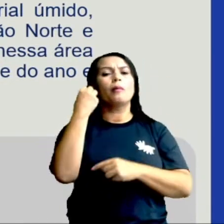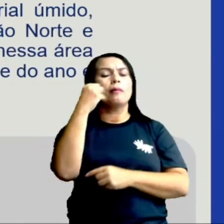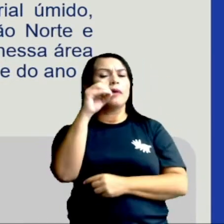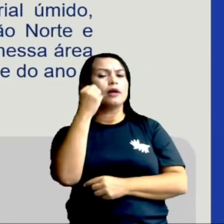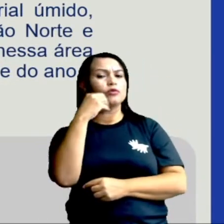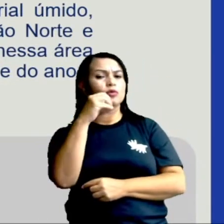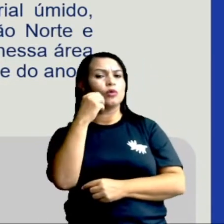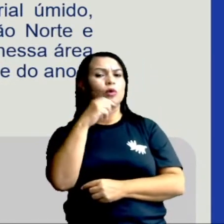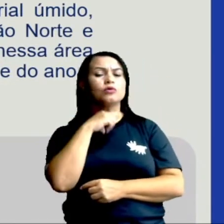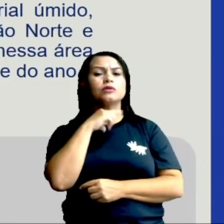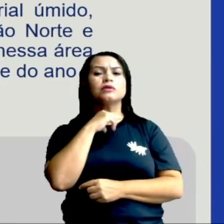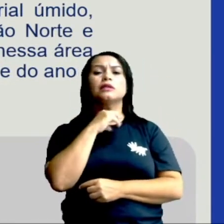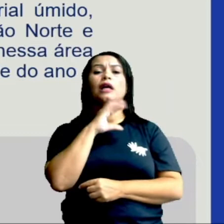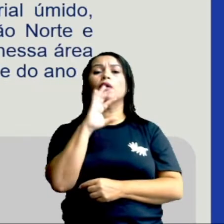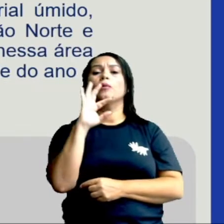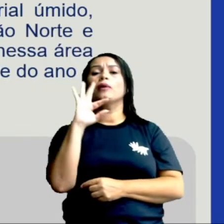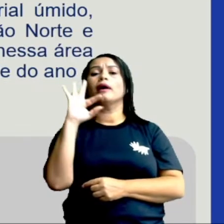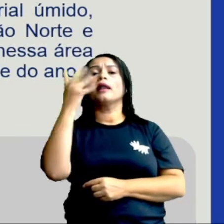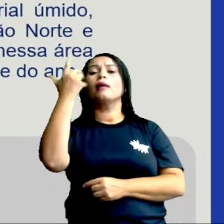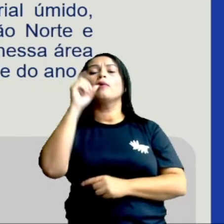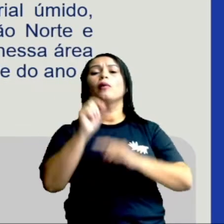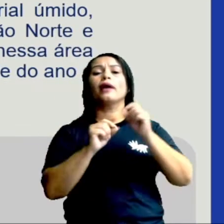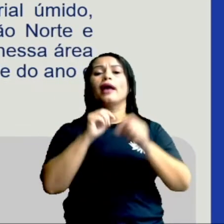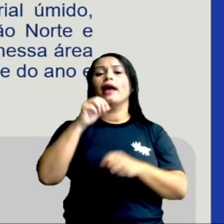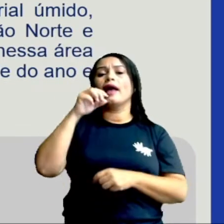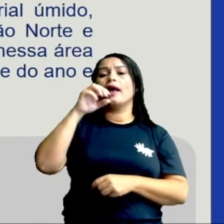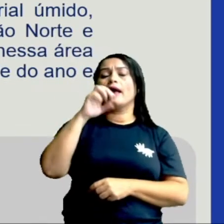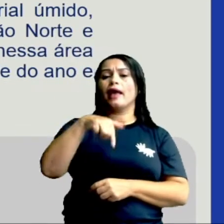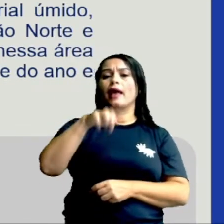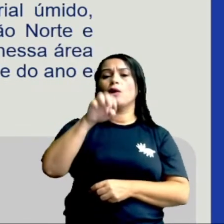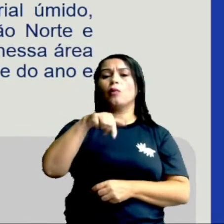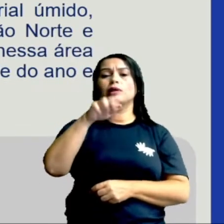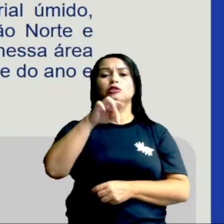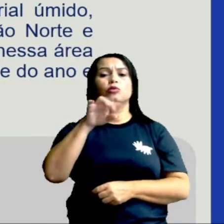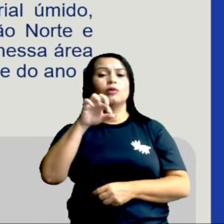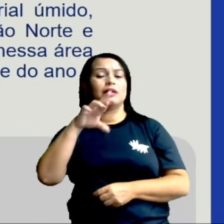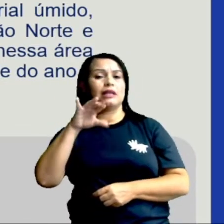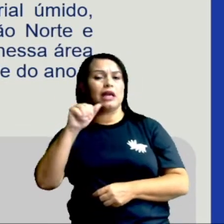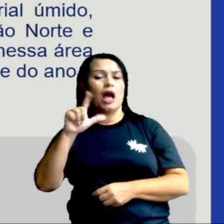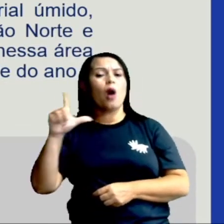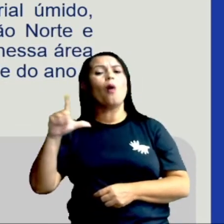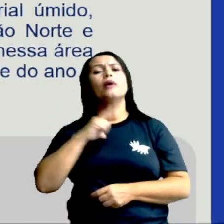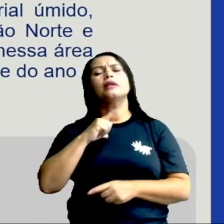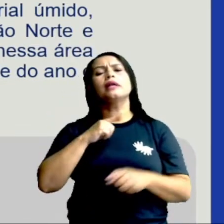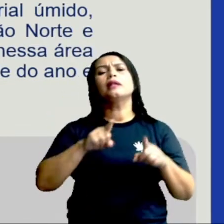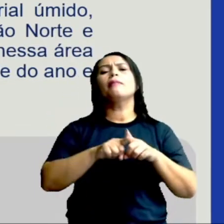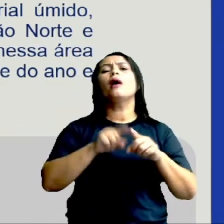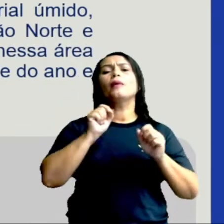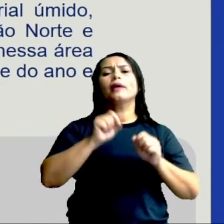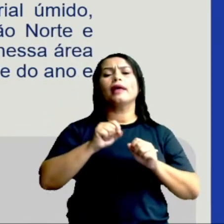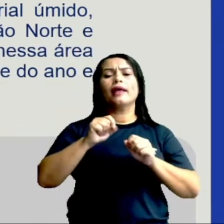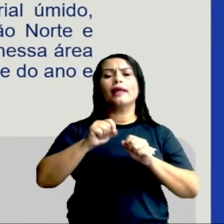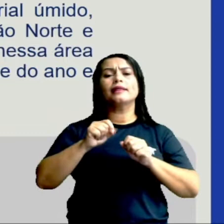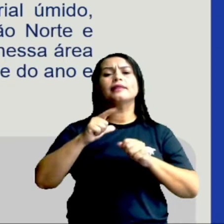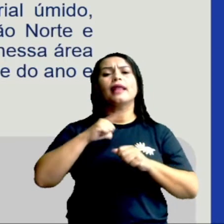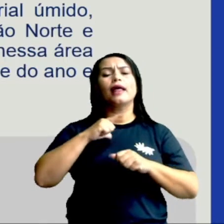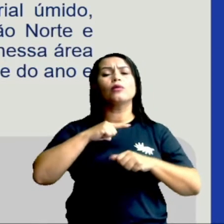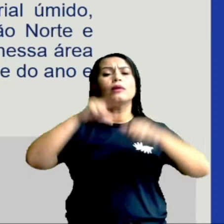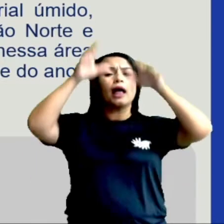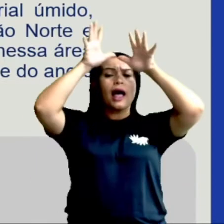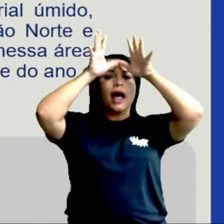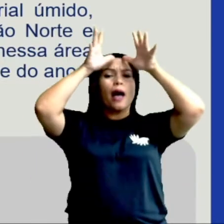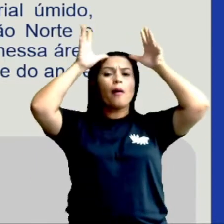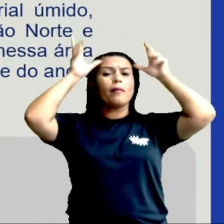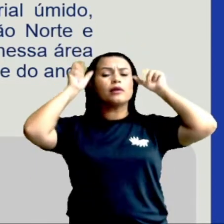registra-se o clima equatorial úmido, muito pela influência do bioma da Amazônia, que é típico da região